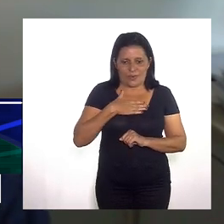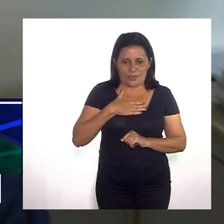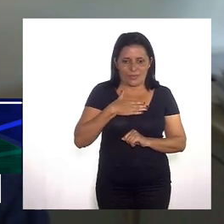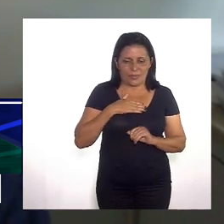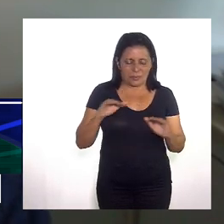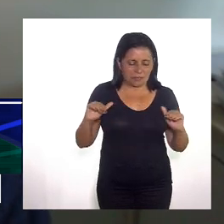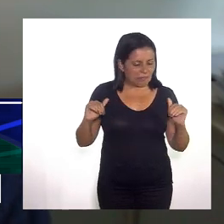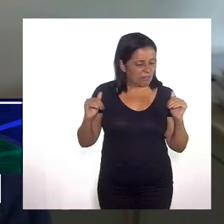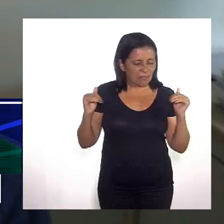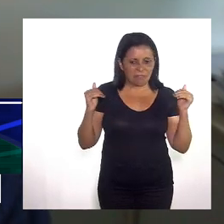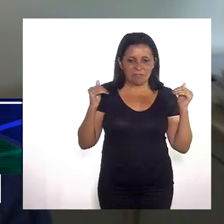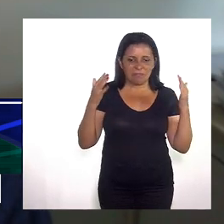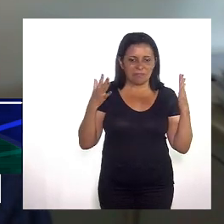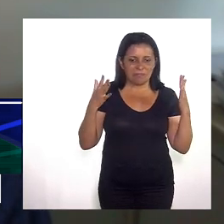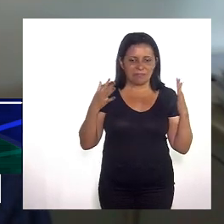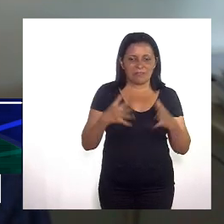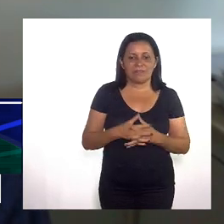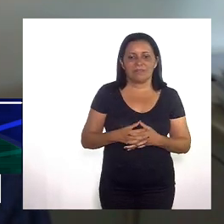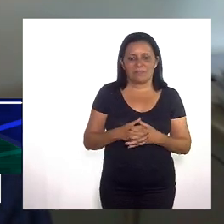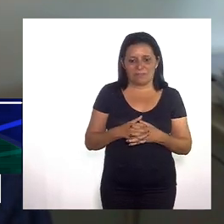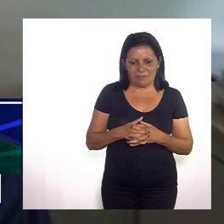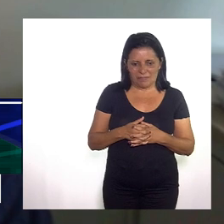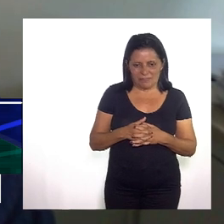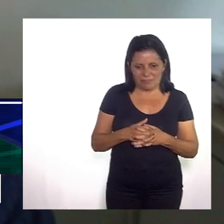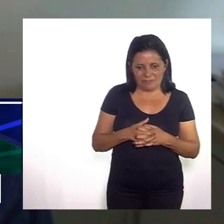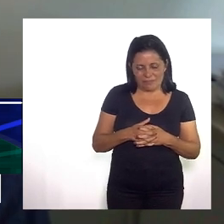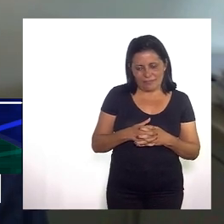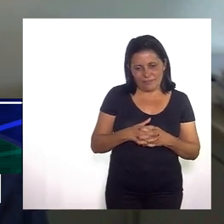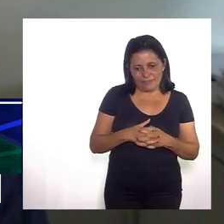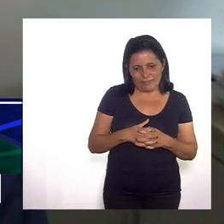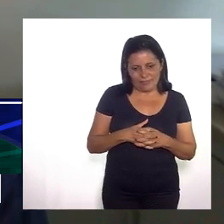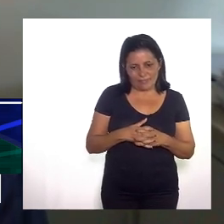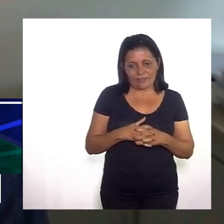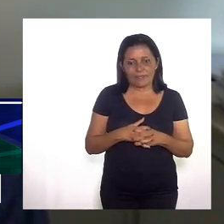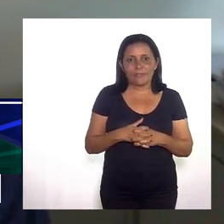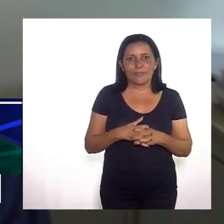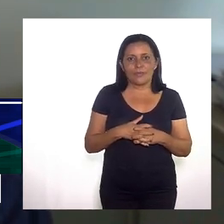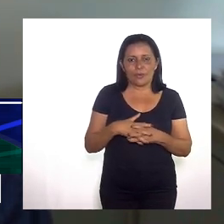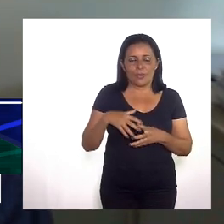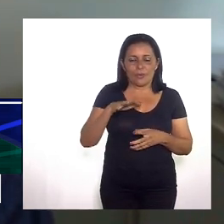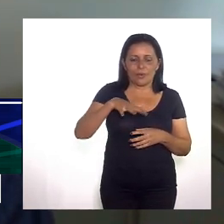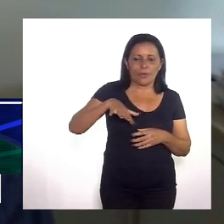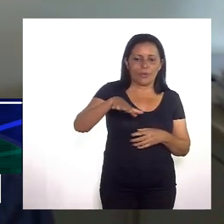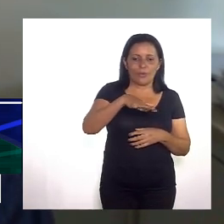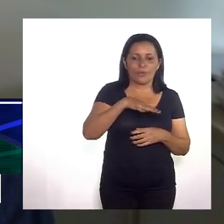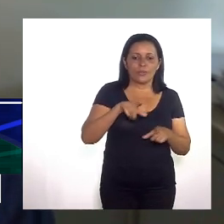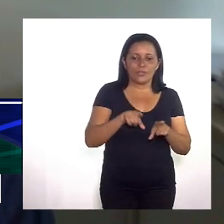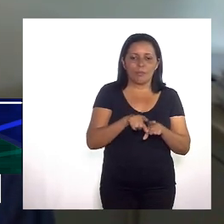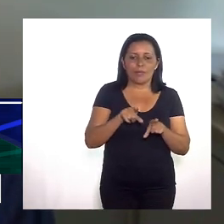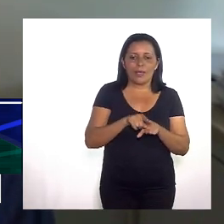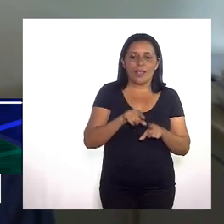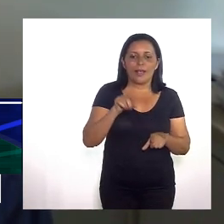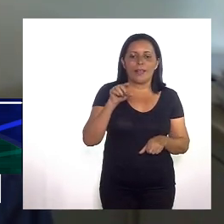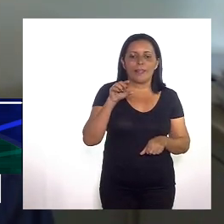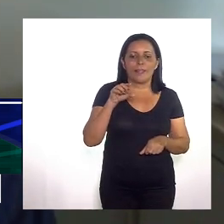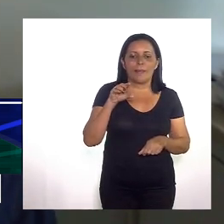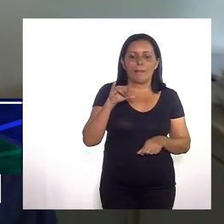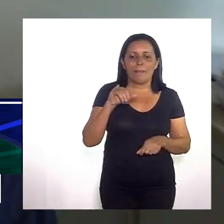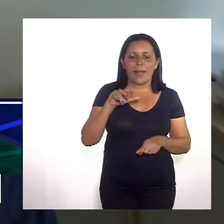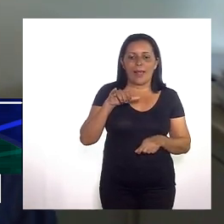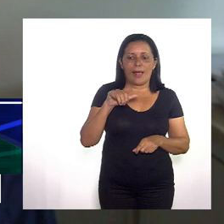né, se origina como parlamentar, de toda a região da bacia, da Baía de Angra dos